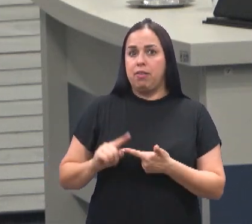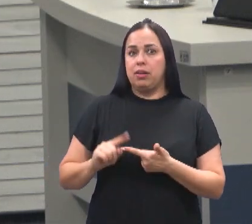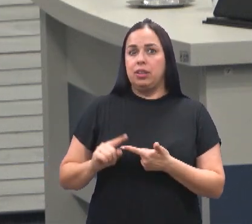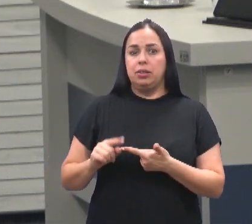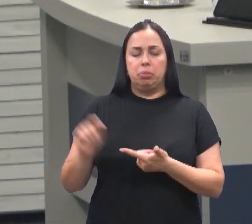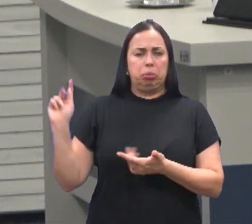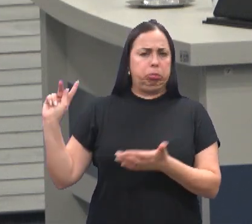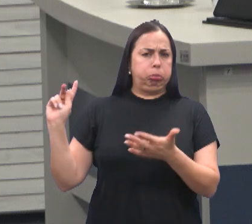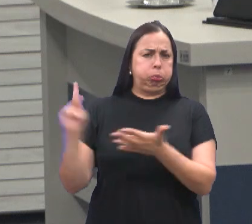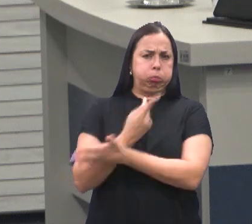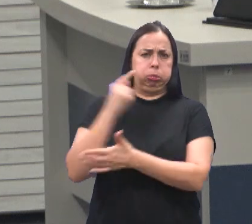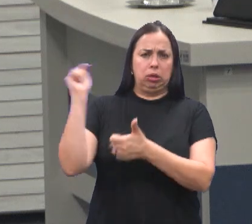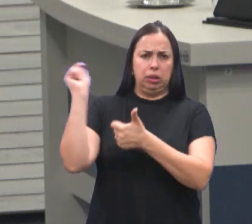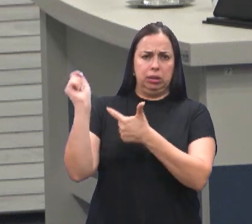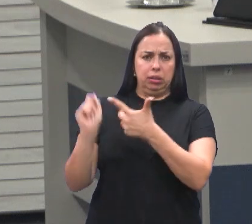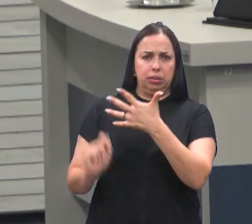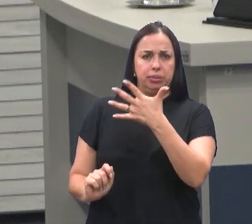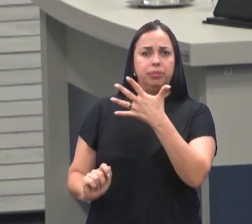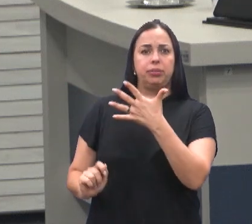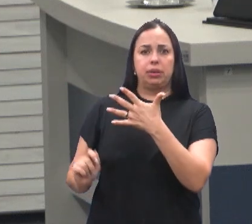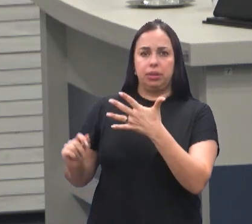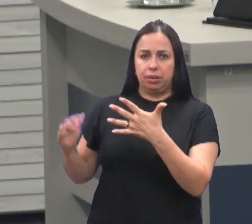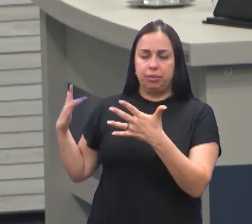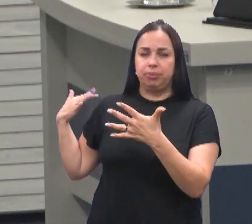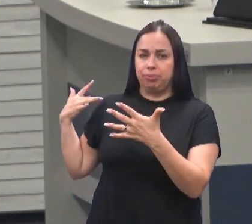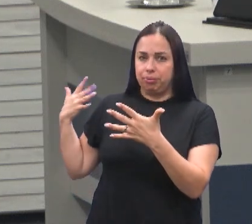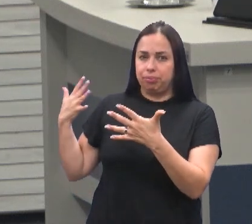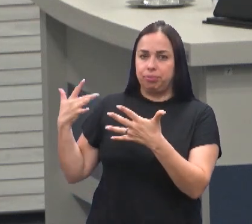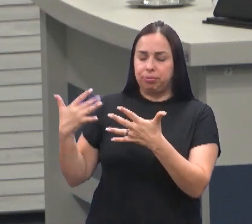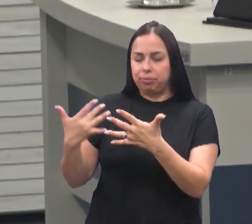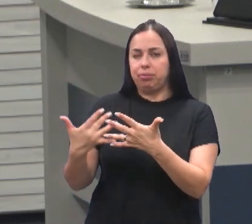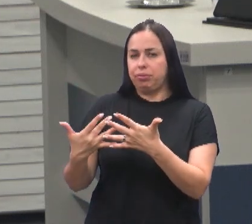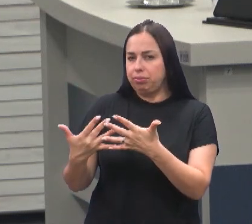erros que aconteceram no decorrer dessa